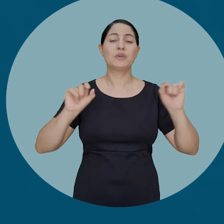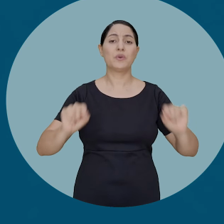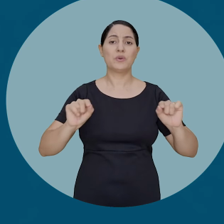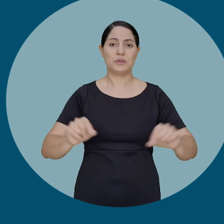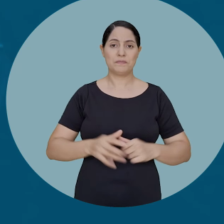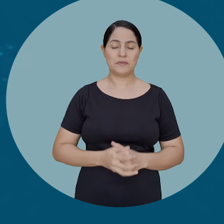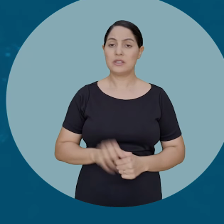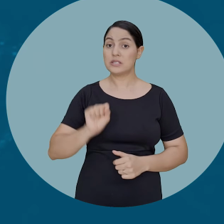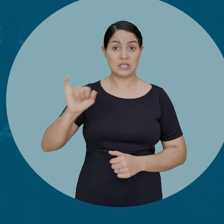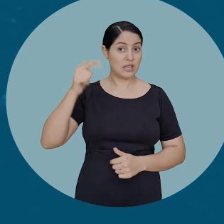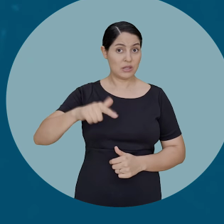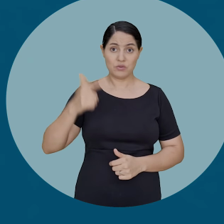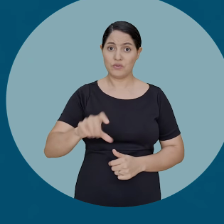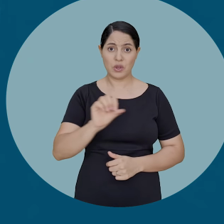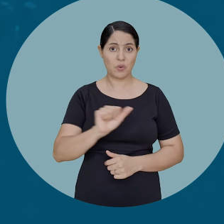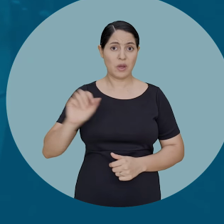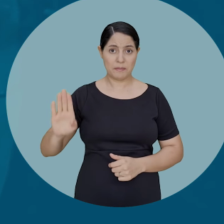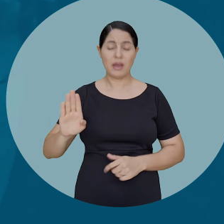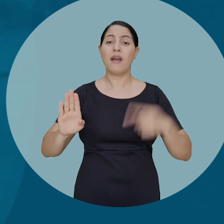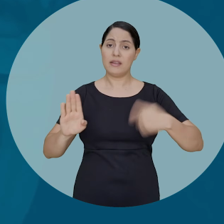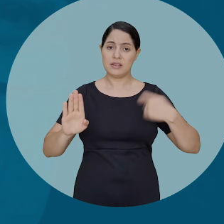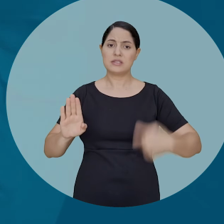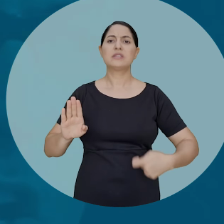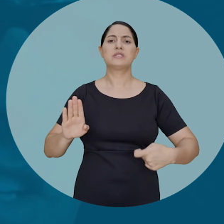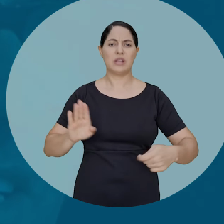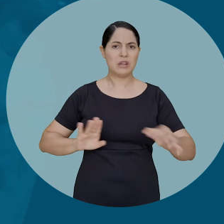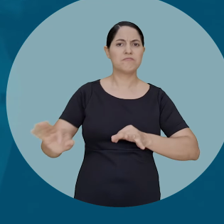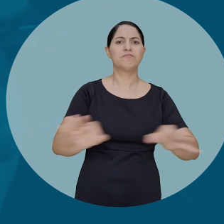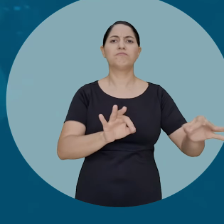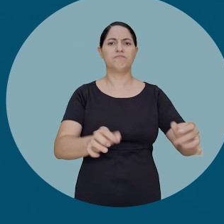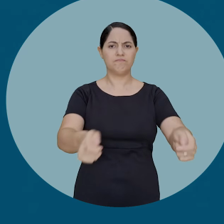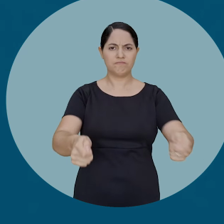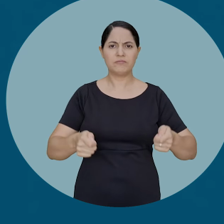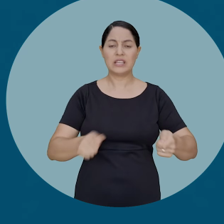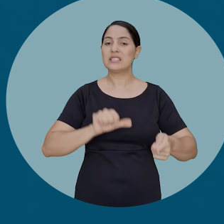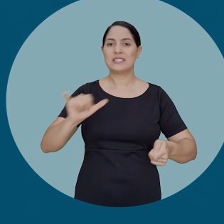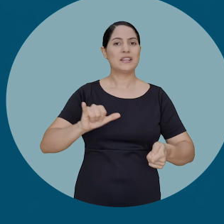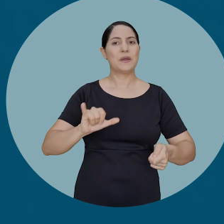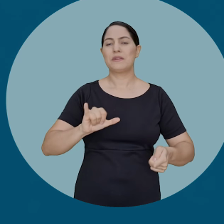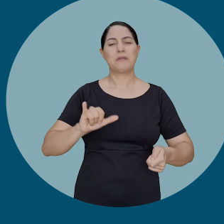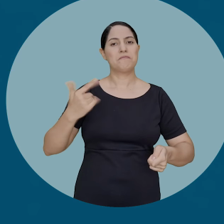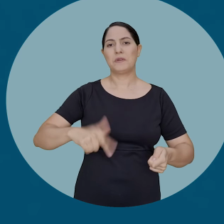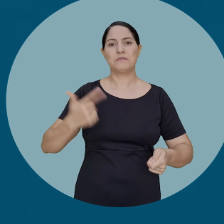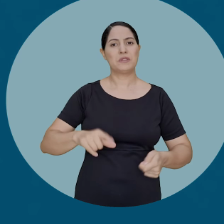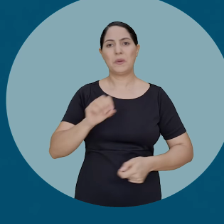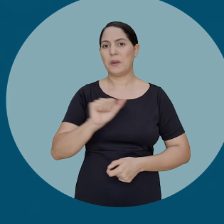a ordem, para por ordem, na desordem, não haverá ordem no Brasil.